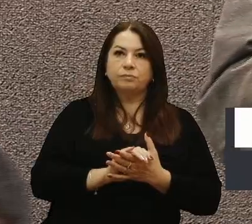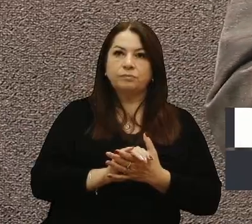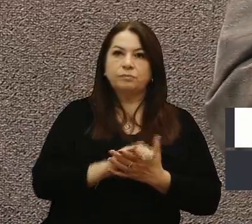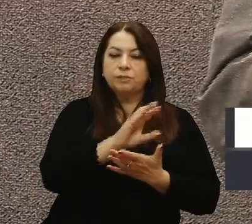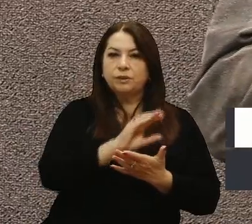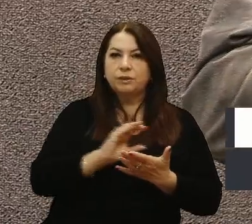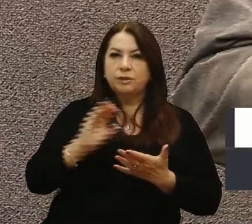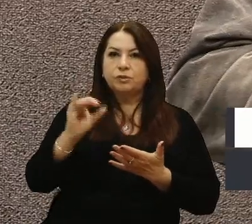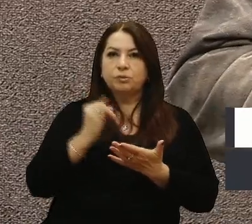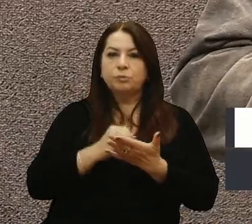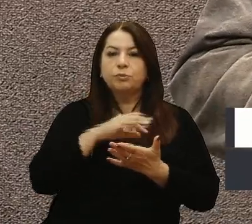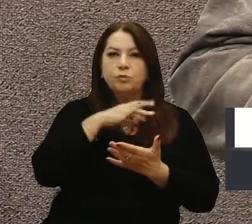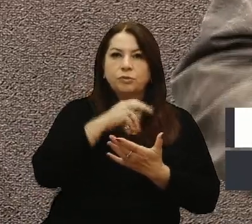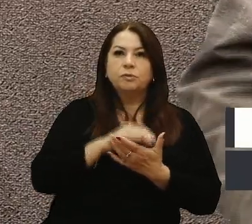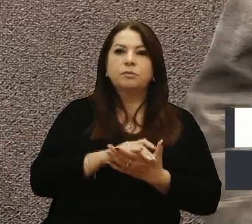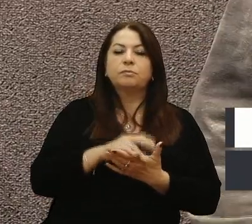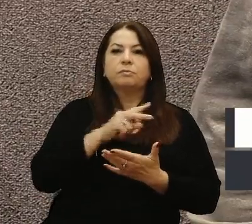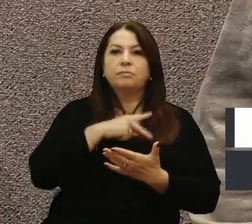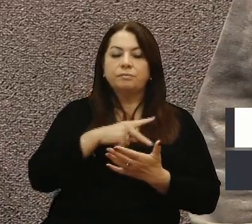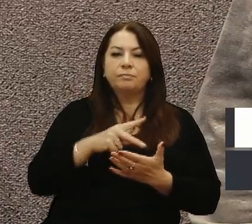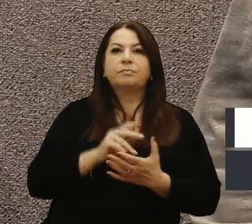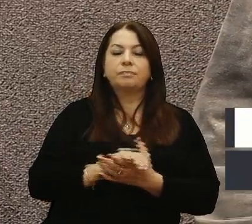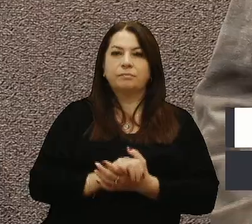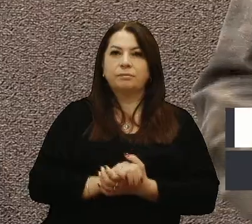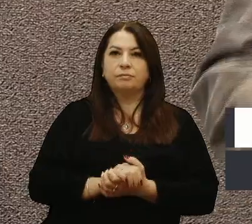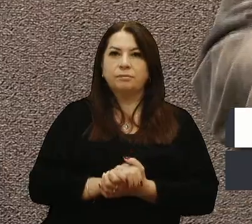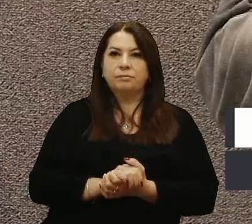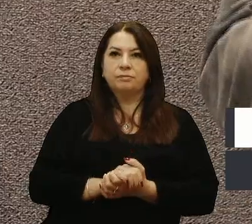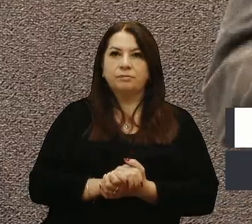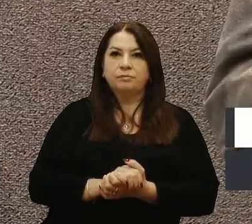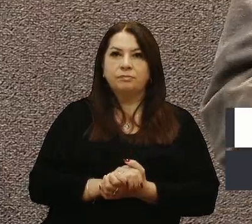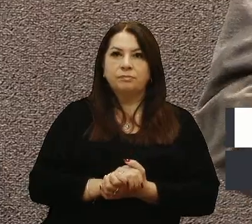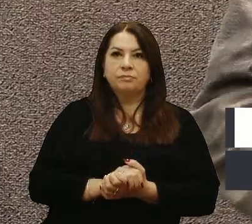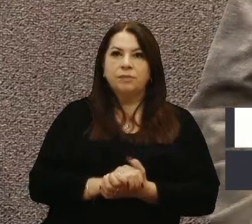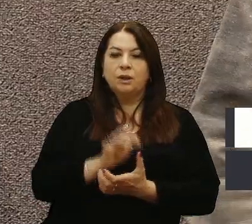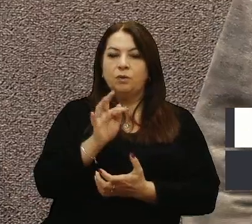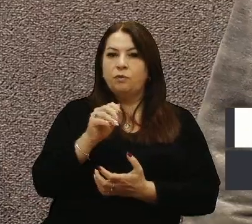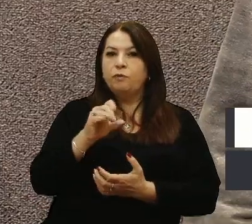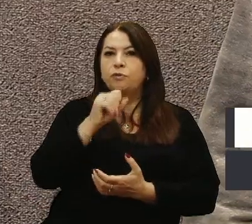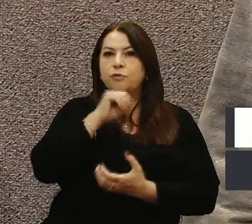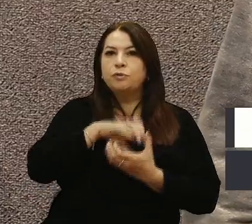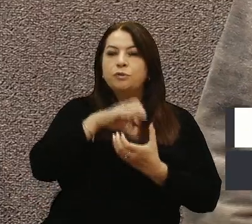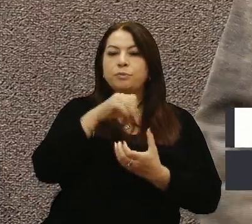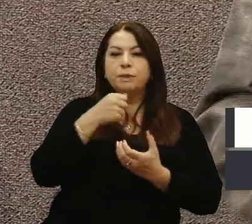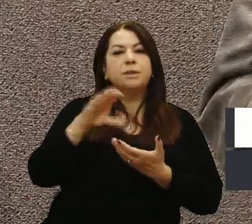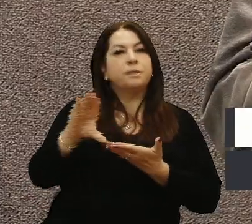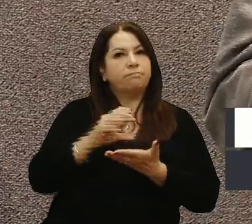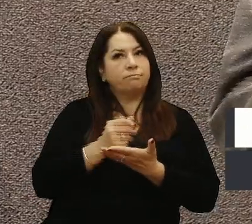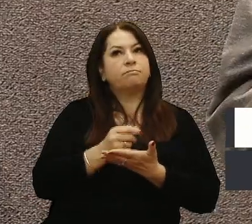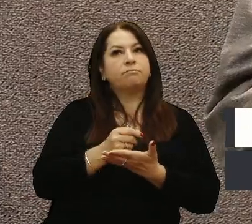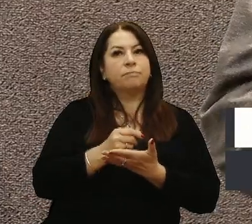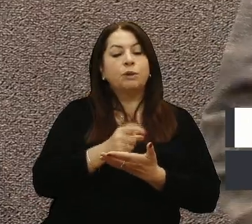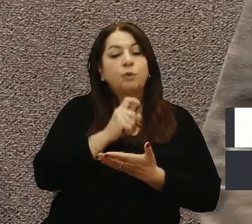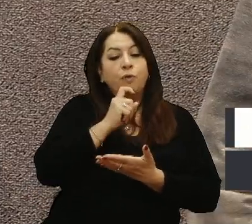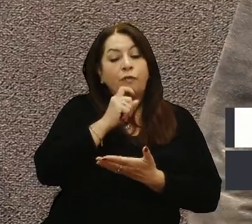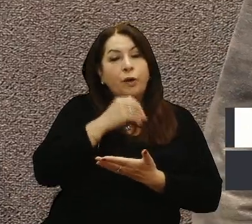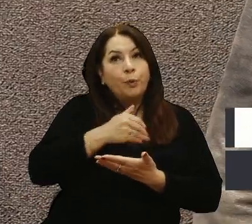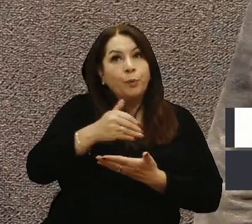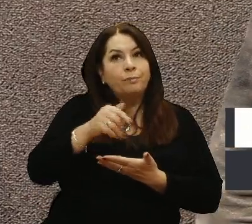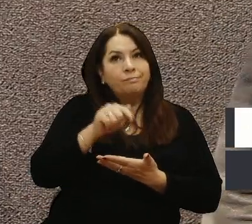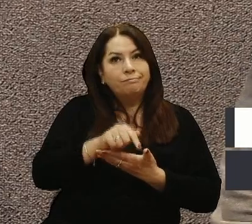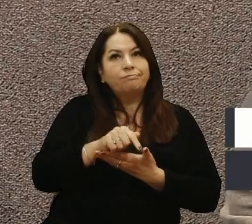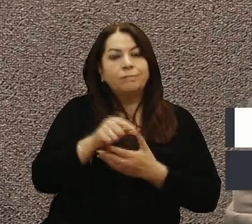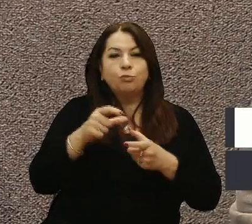destinação do imposto de renda. Senhor presidente, o fundo do idoso precisa de recursos. Tem o inverno chegando